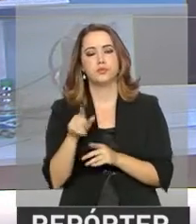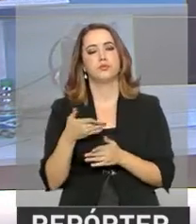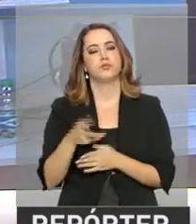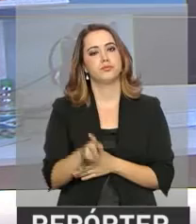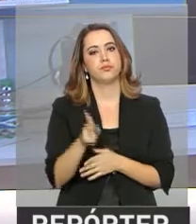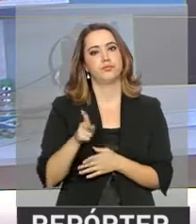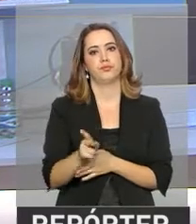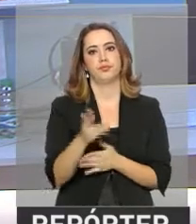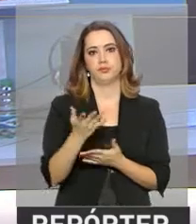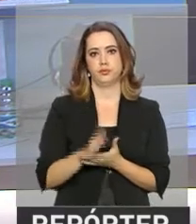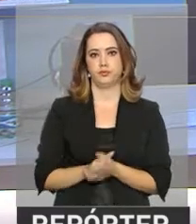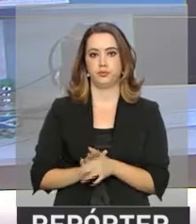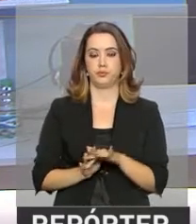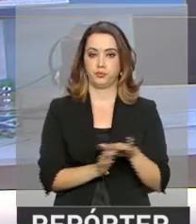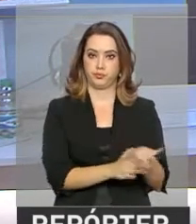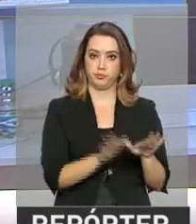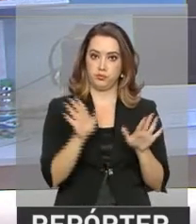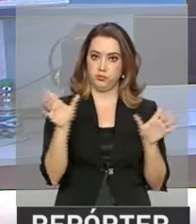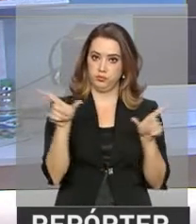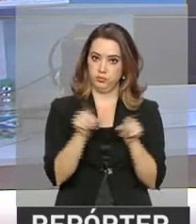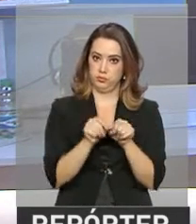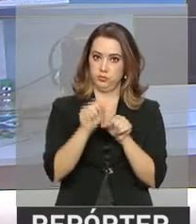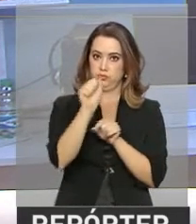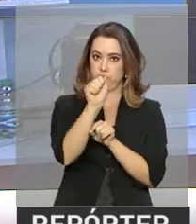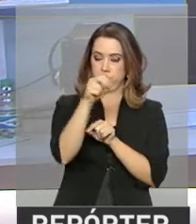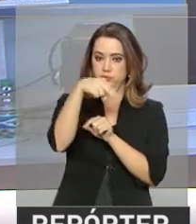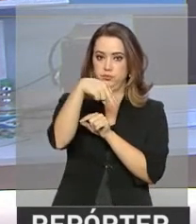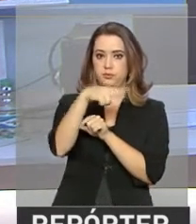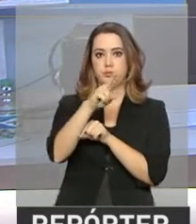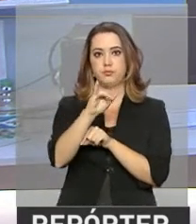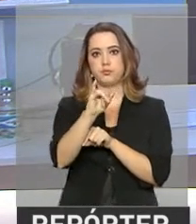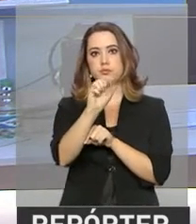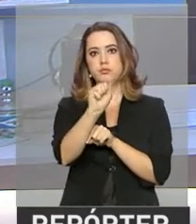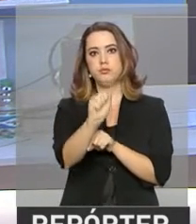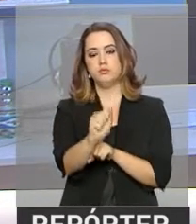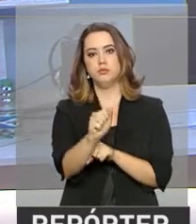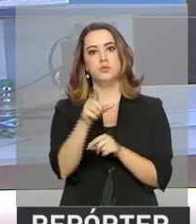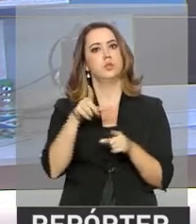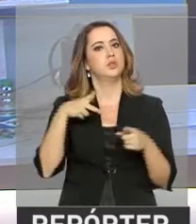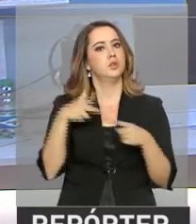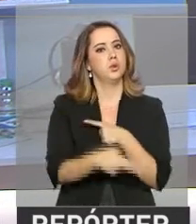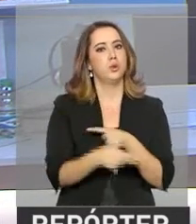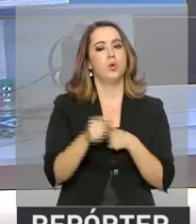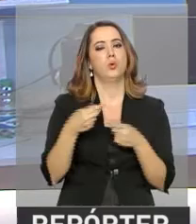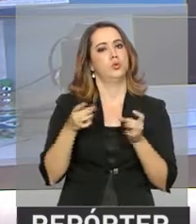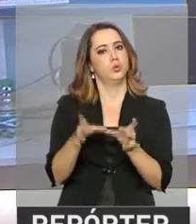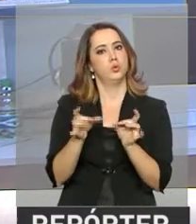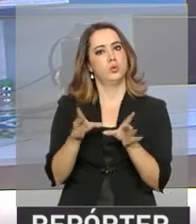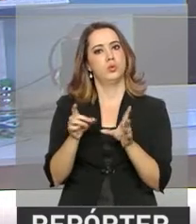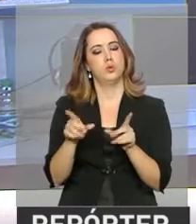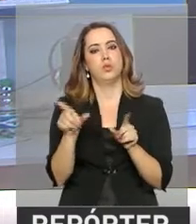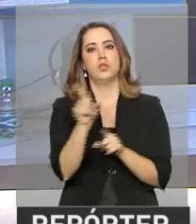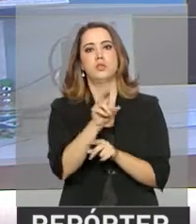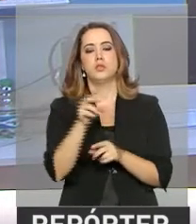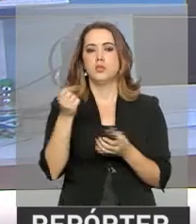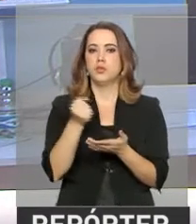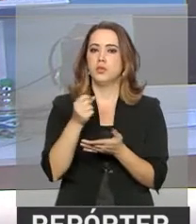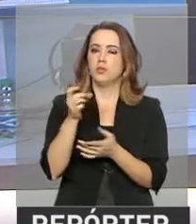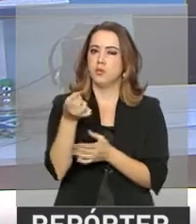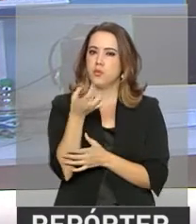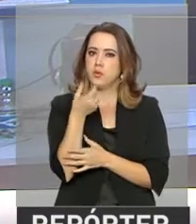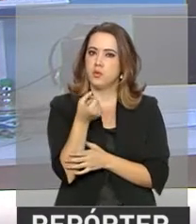agência nacional de vigilância sanitária suspendeu na semana passada o remédio sibutramina e omeprazol do laboratório aché